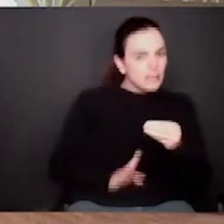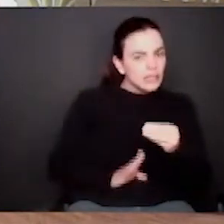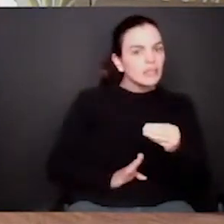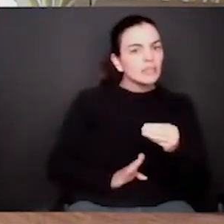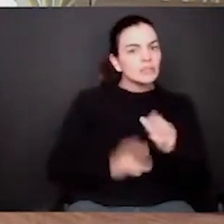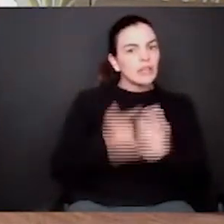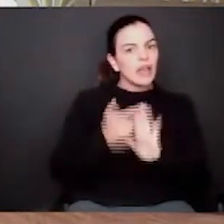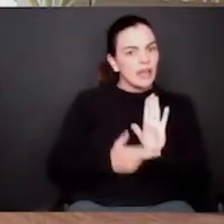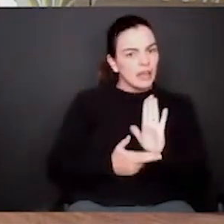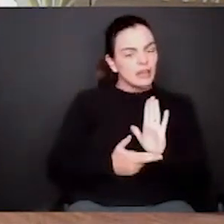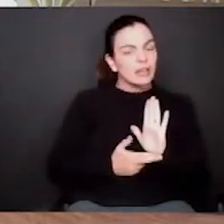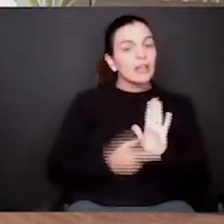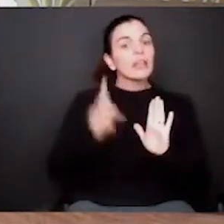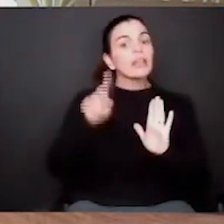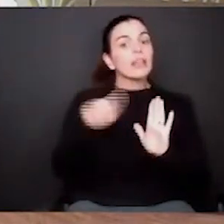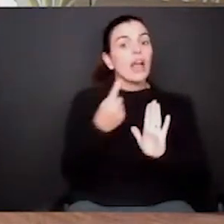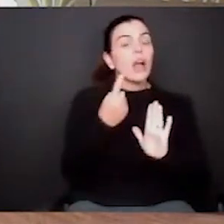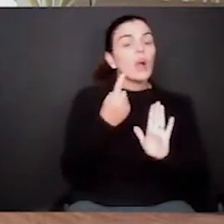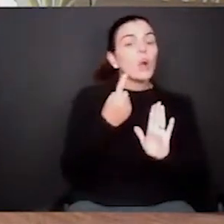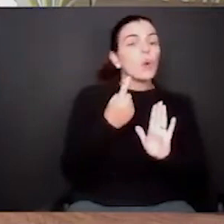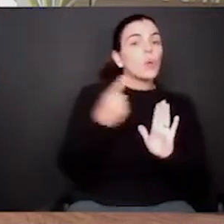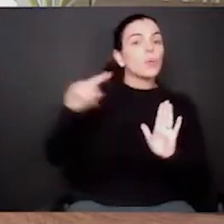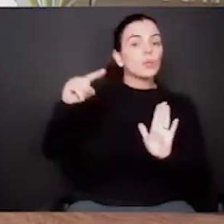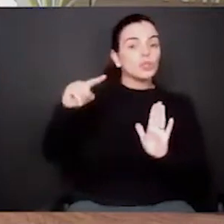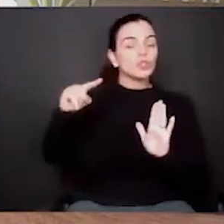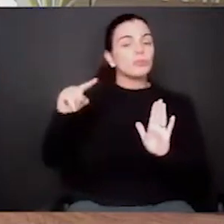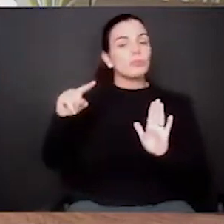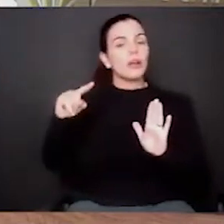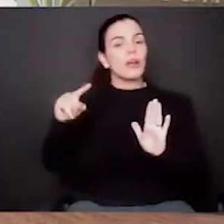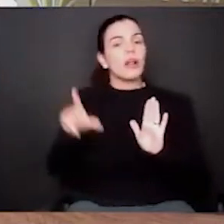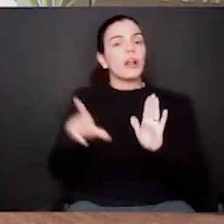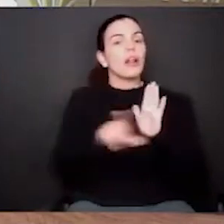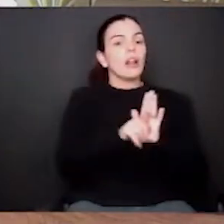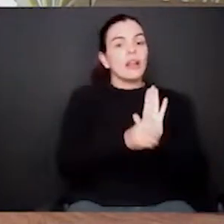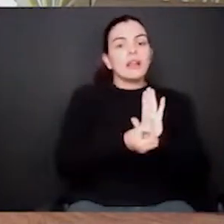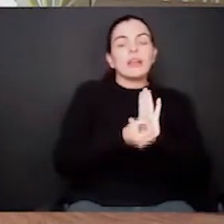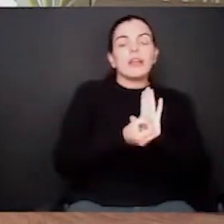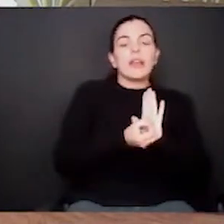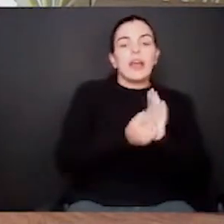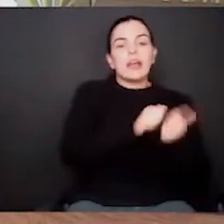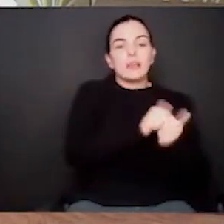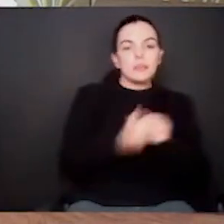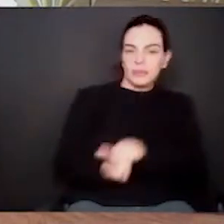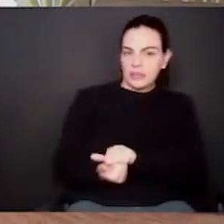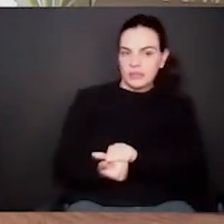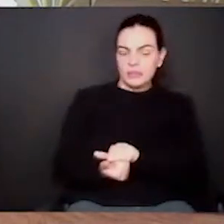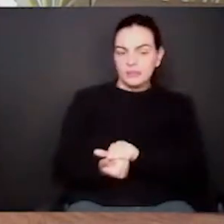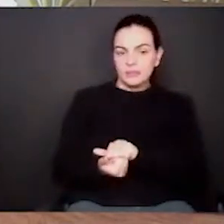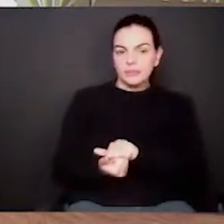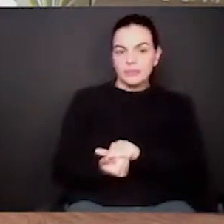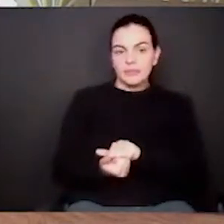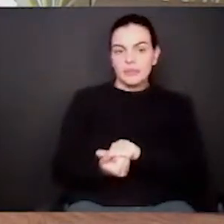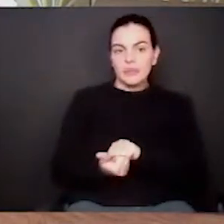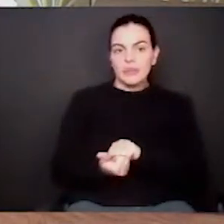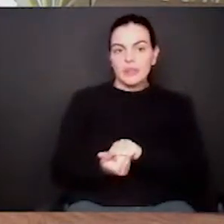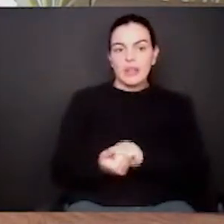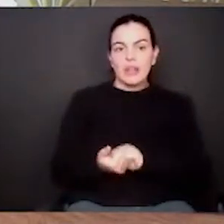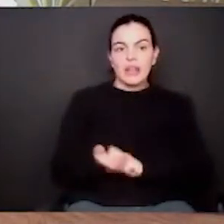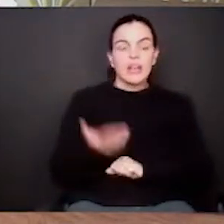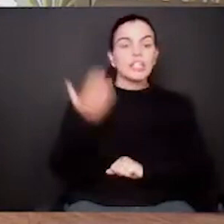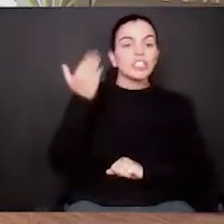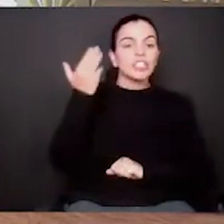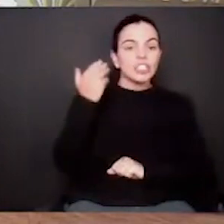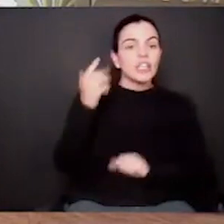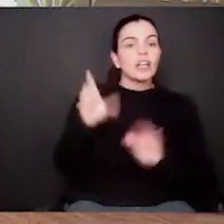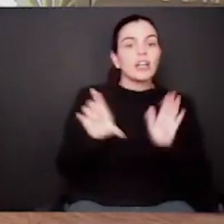teve. Lembrando que as normas, a lei de introdução, as normas do direito brasileiro, era a antiga lei de introdução,